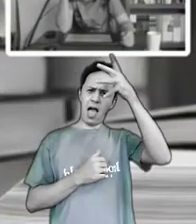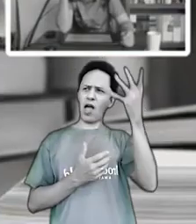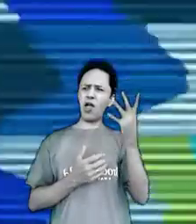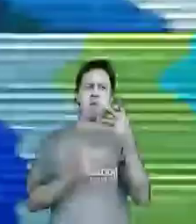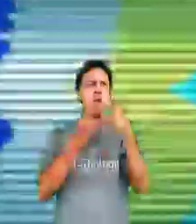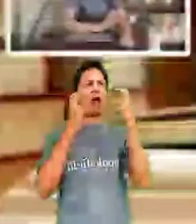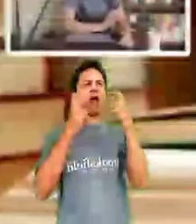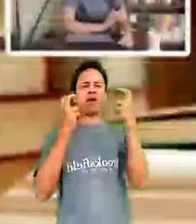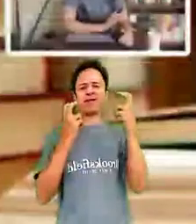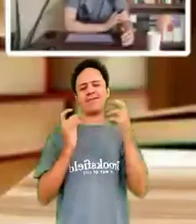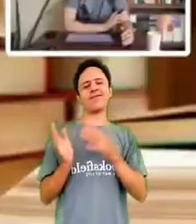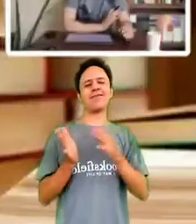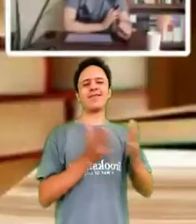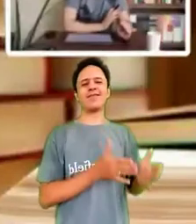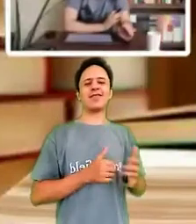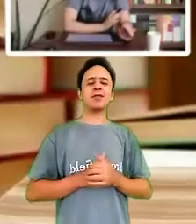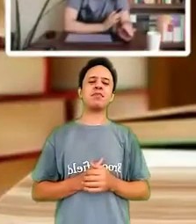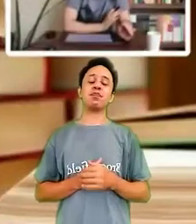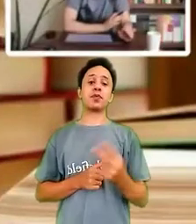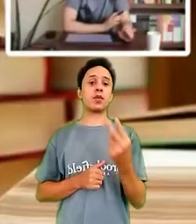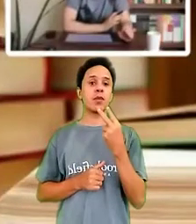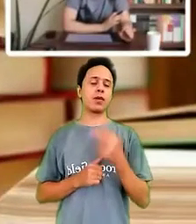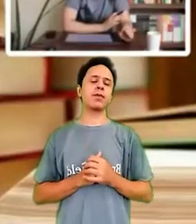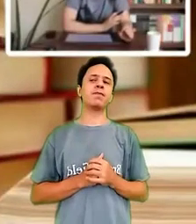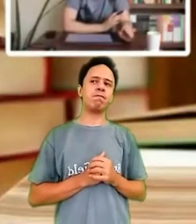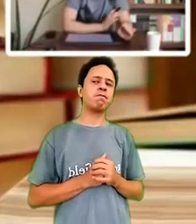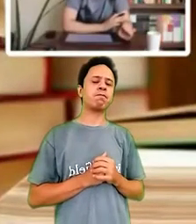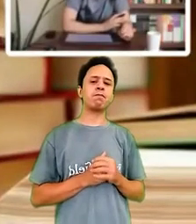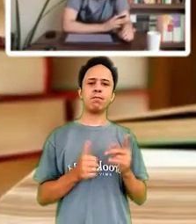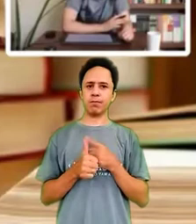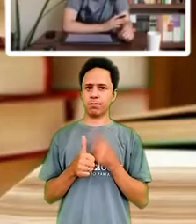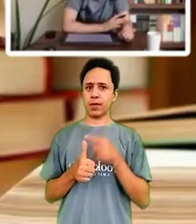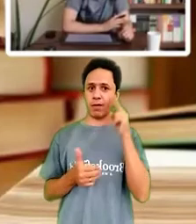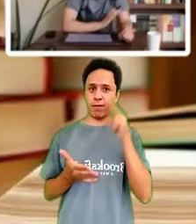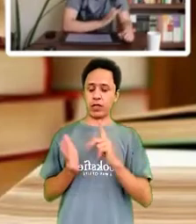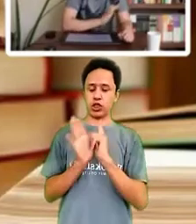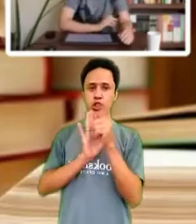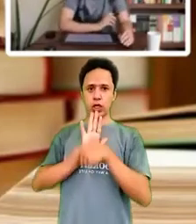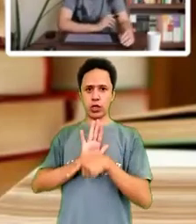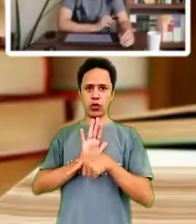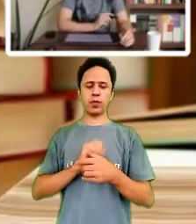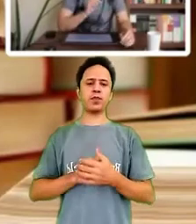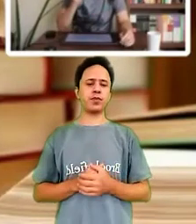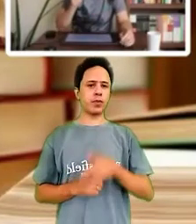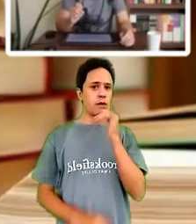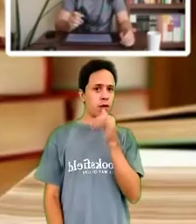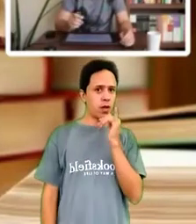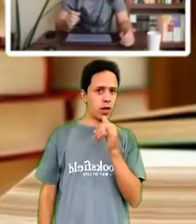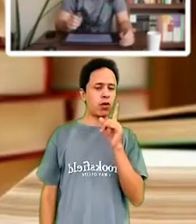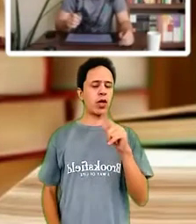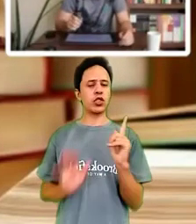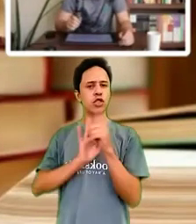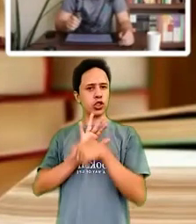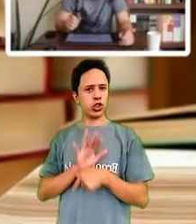jeito. Então, olha só, galera, primeiro, antes de qualquer coisa, vamos ver um pouquinho do gênero? Então, ó,